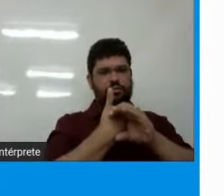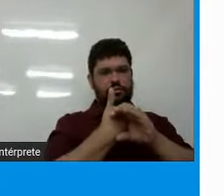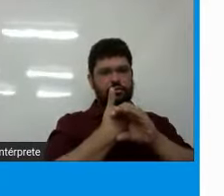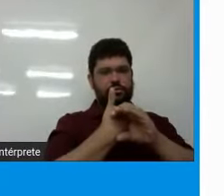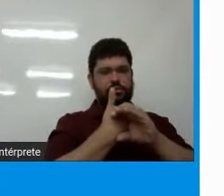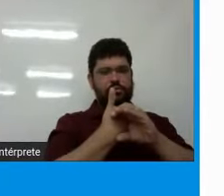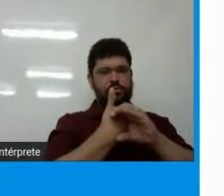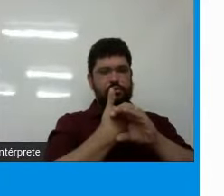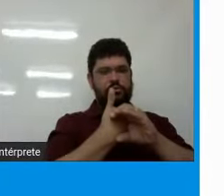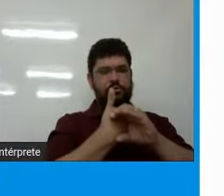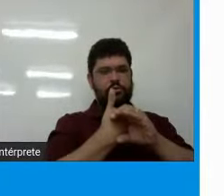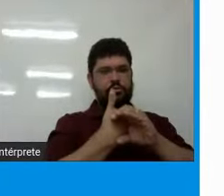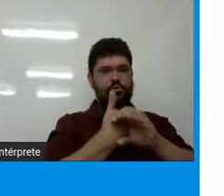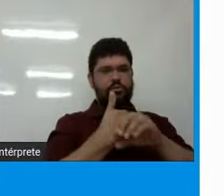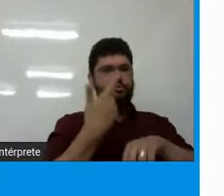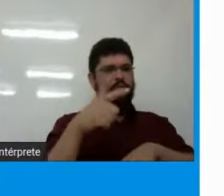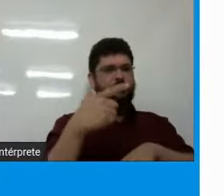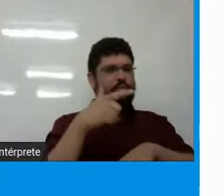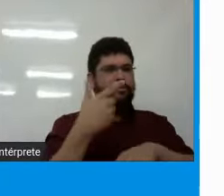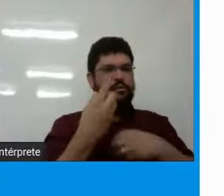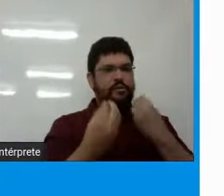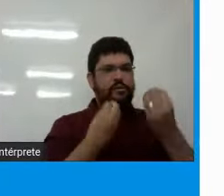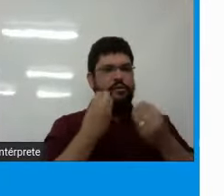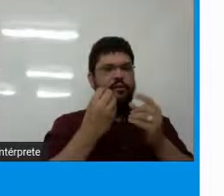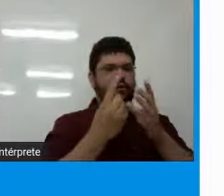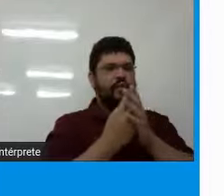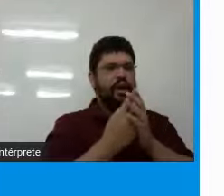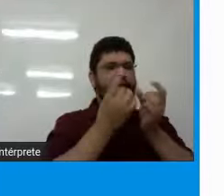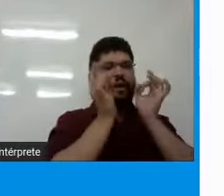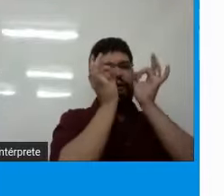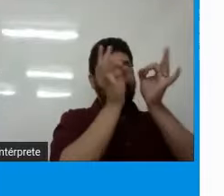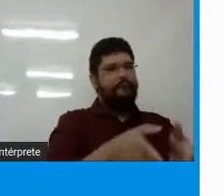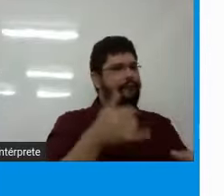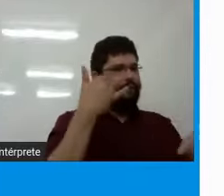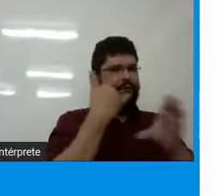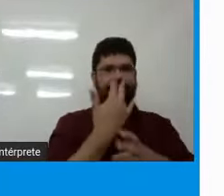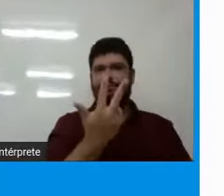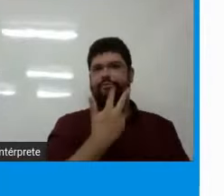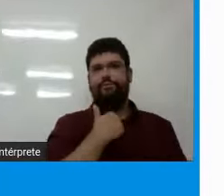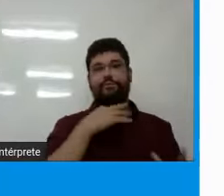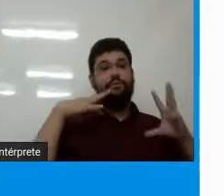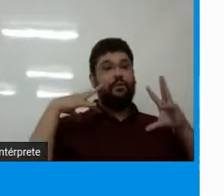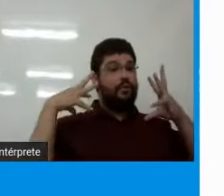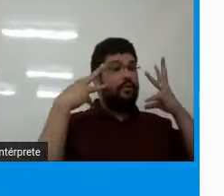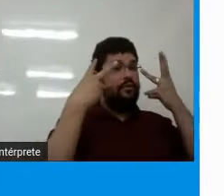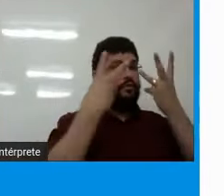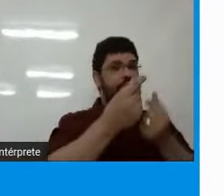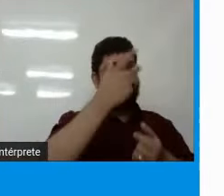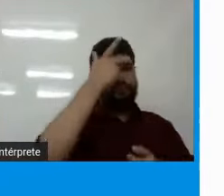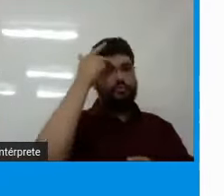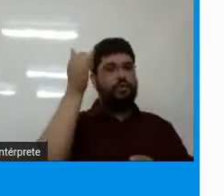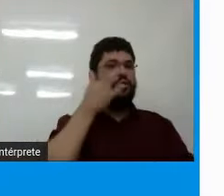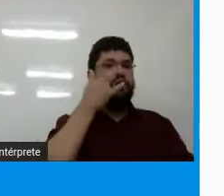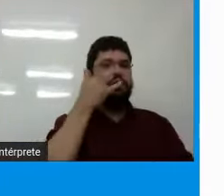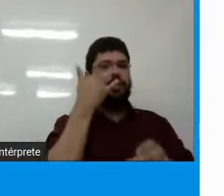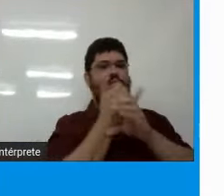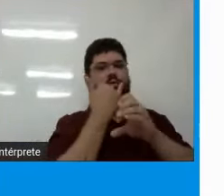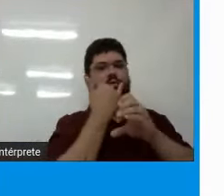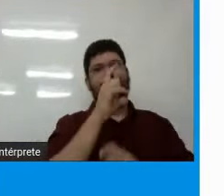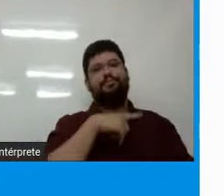rede que não tem como se afastar dela. Eu acho que todo mundo hoje tem, basicamente todo mundo que tem um celular tem o WhatsApp